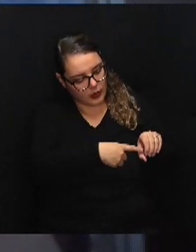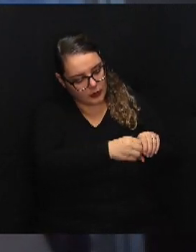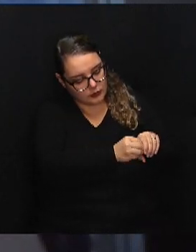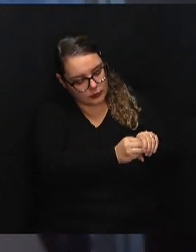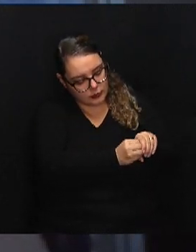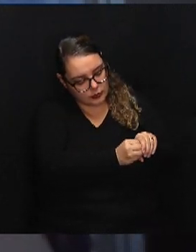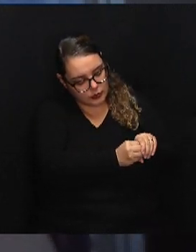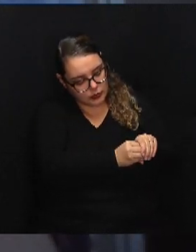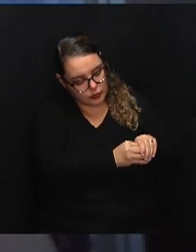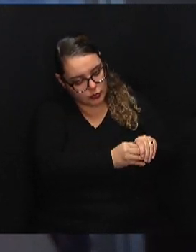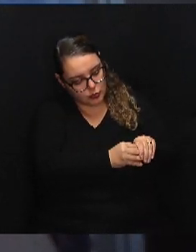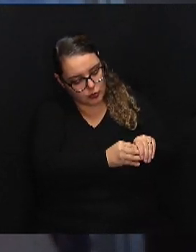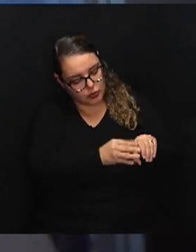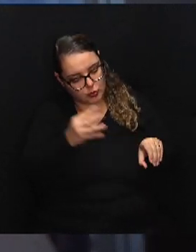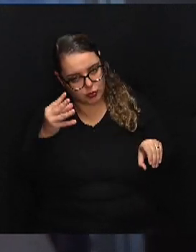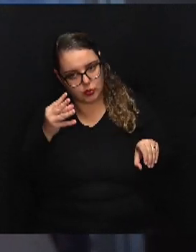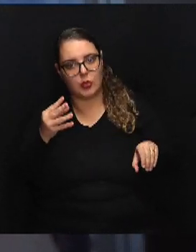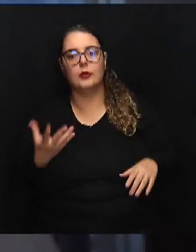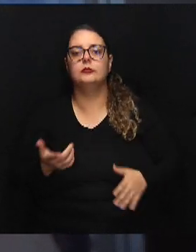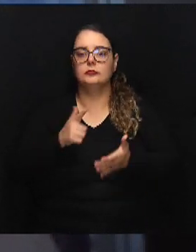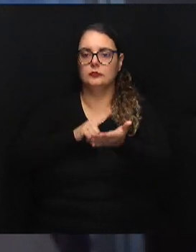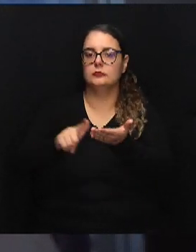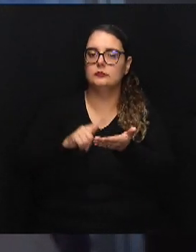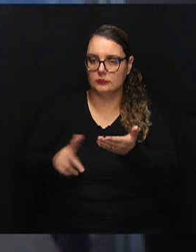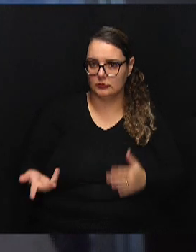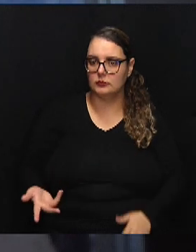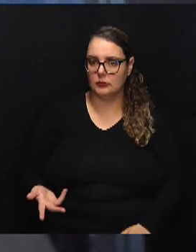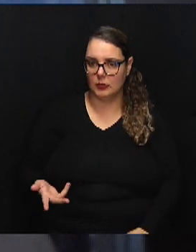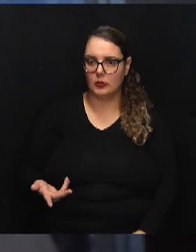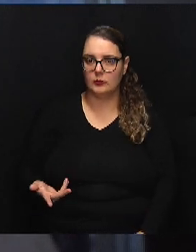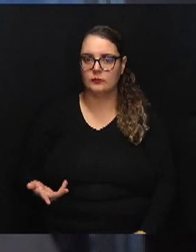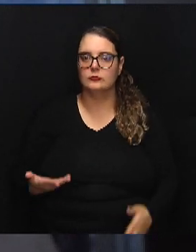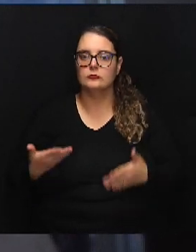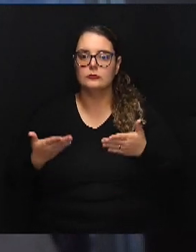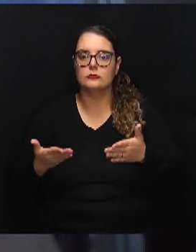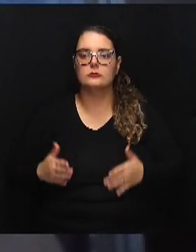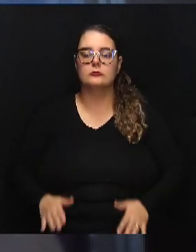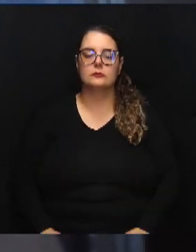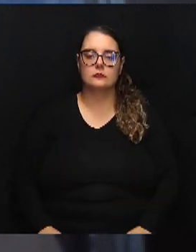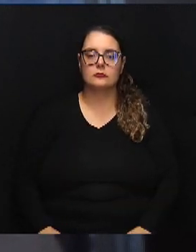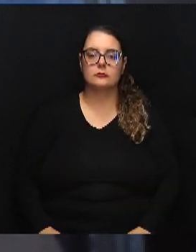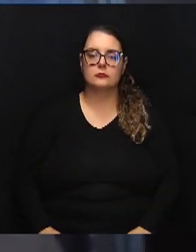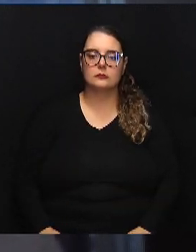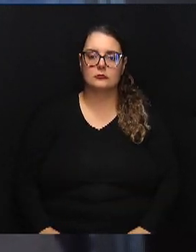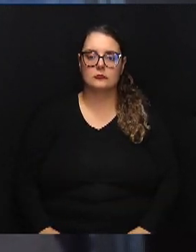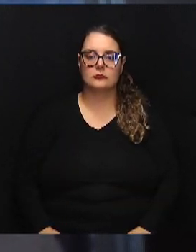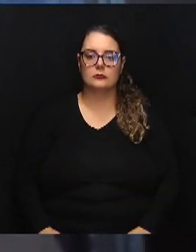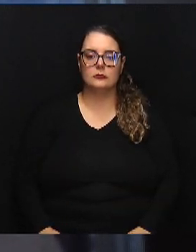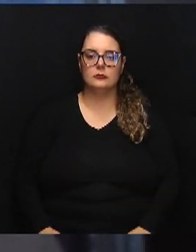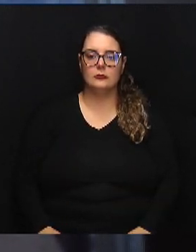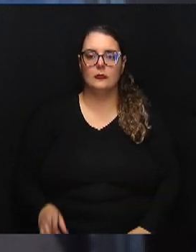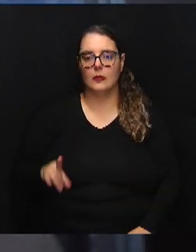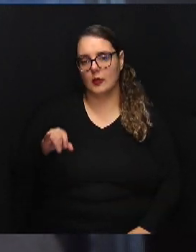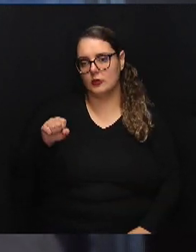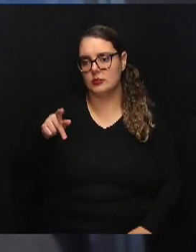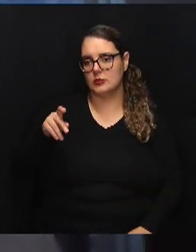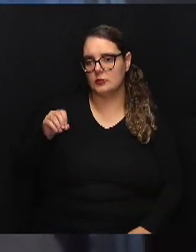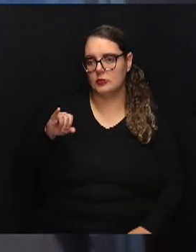libera a obstrução, e geralmente a gente coloca um dispositivo